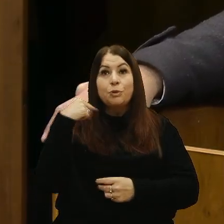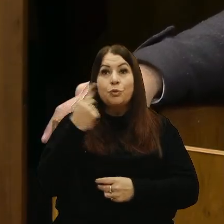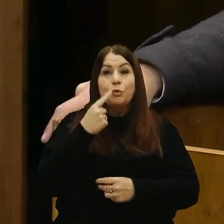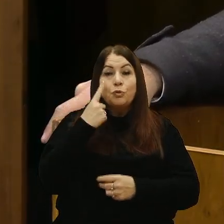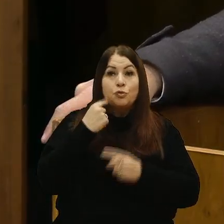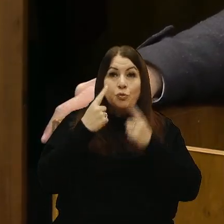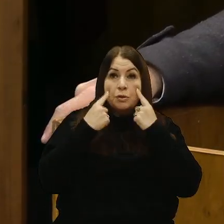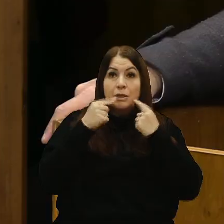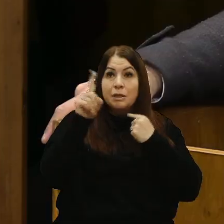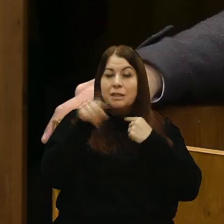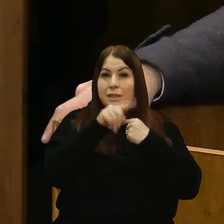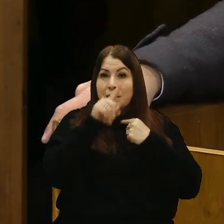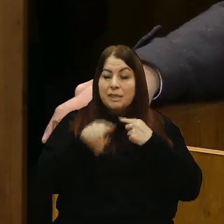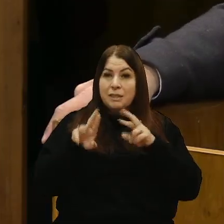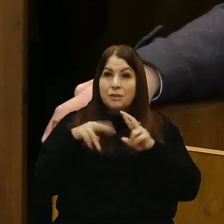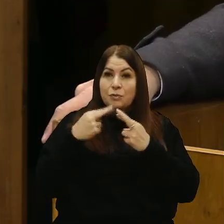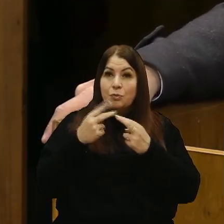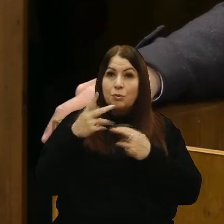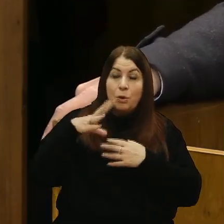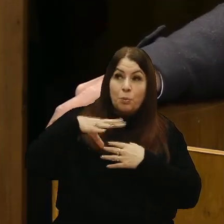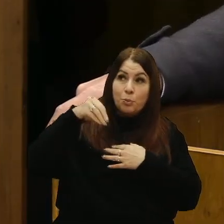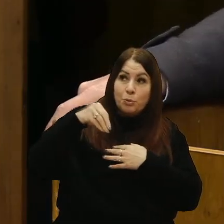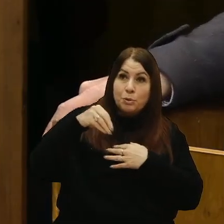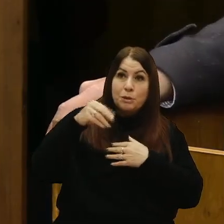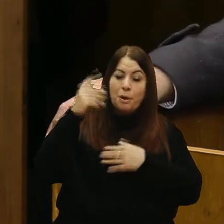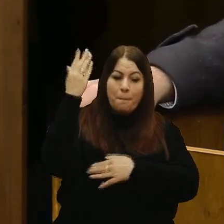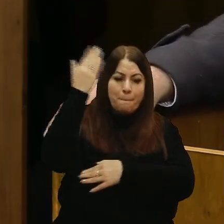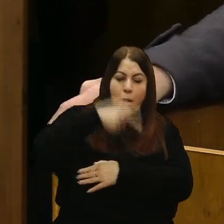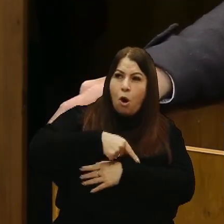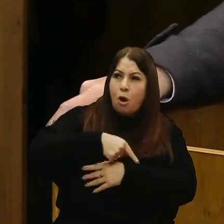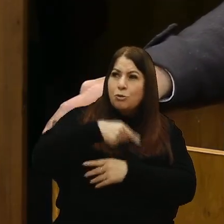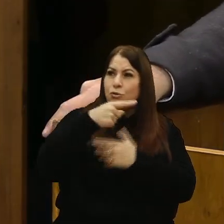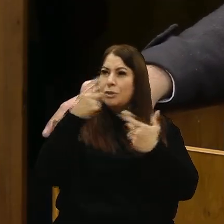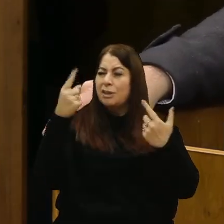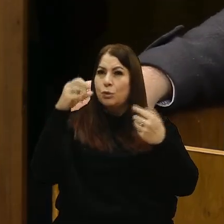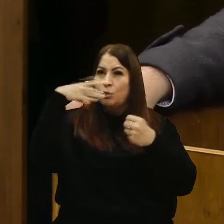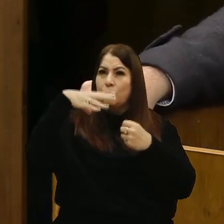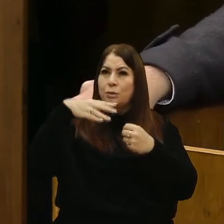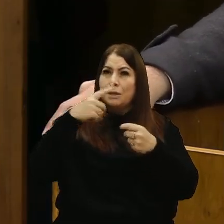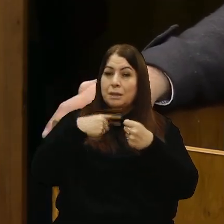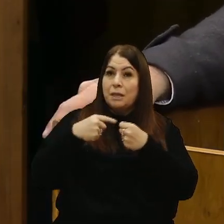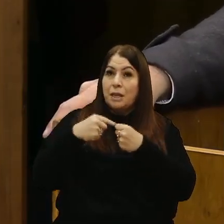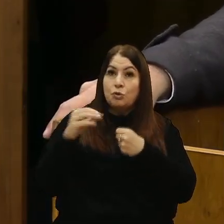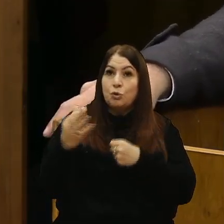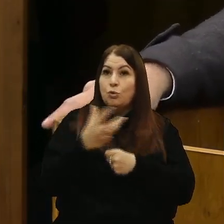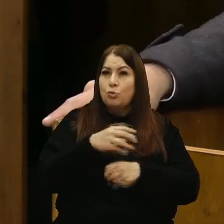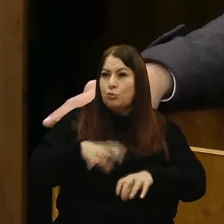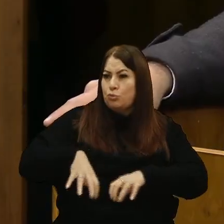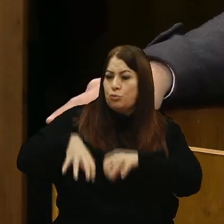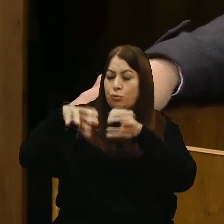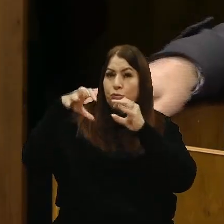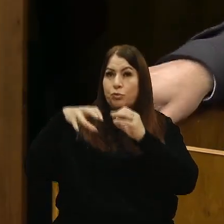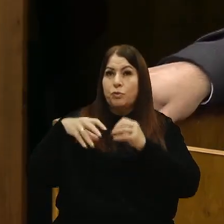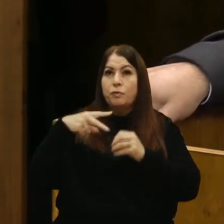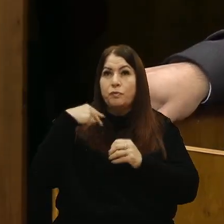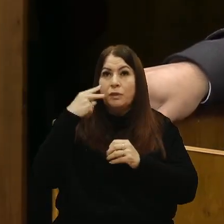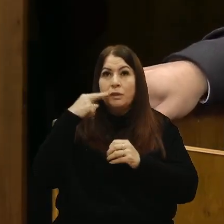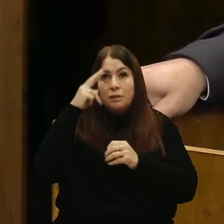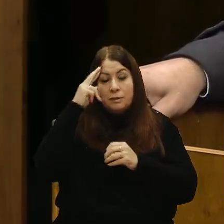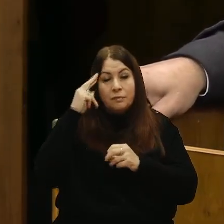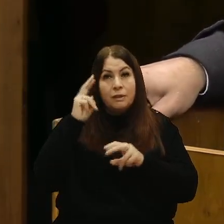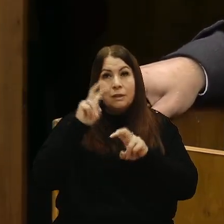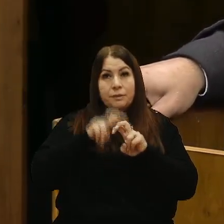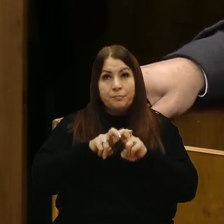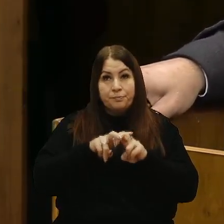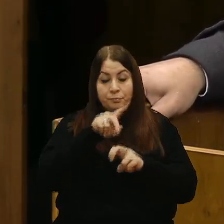chorando, cancelando sessão, sem luz, poste caindo aqui, a cidade embaixo d'água. O vereador Rafael sentava ali